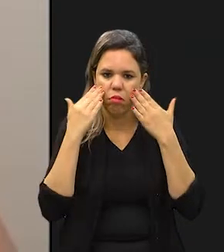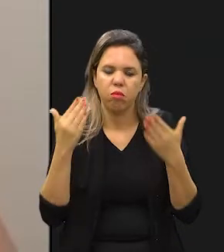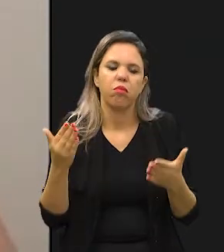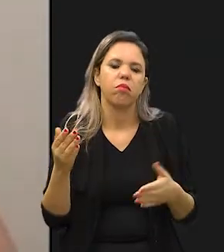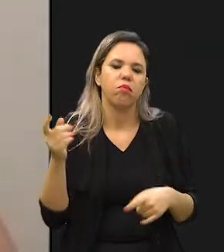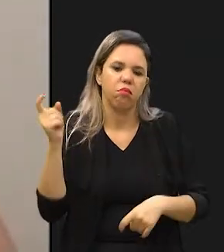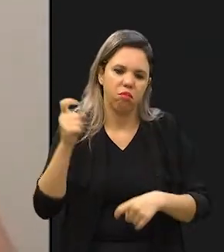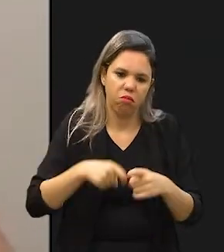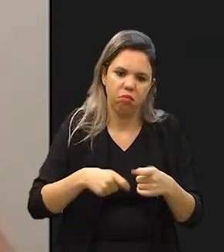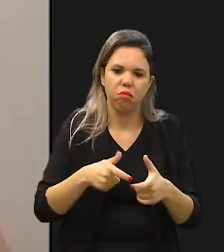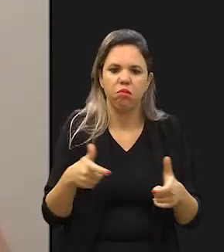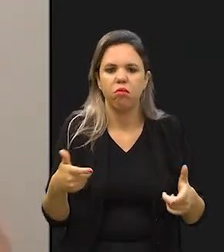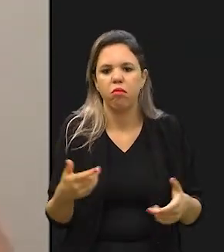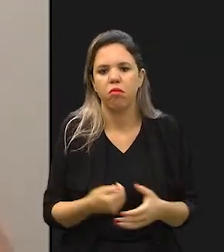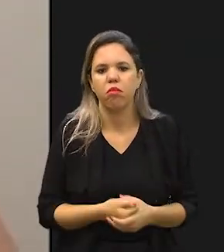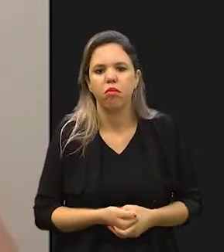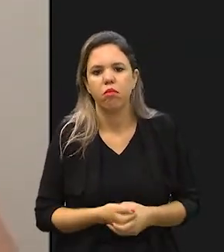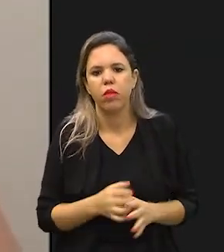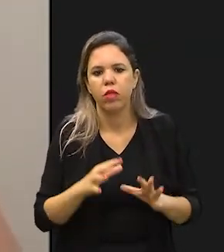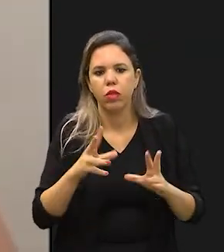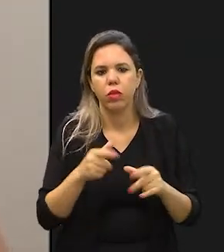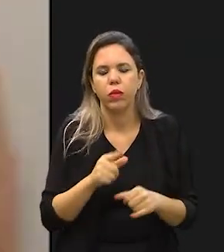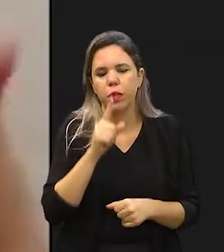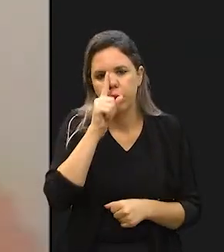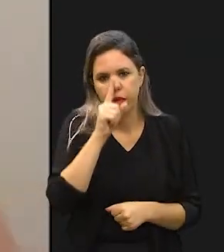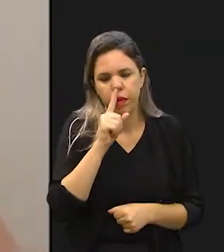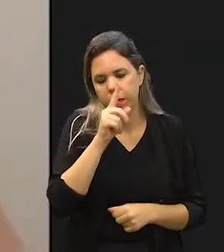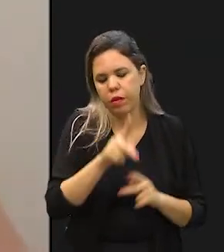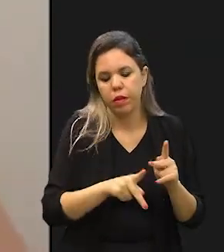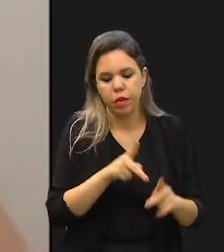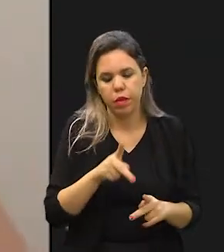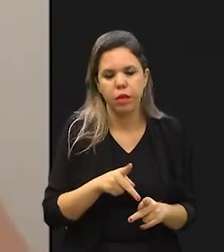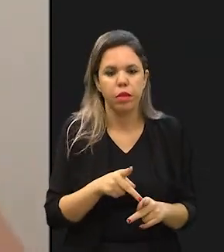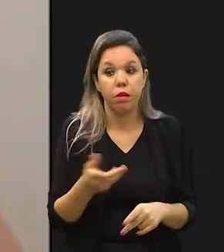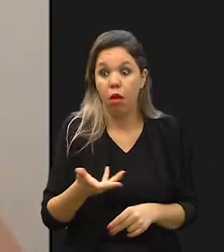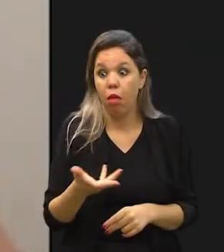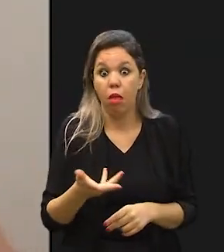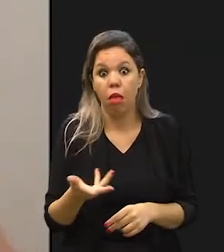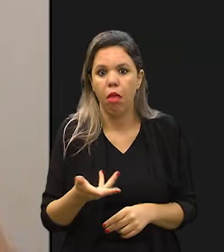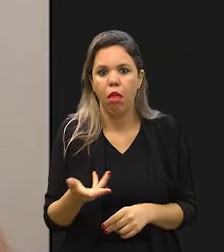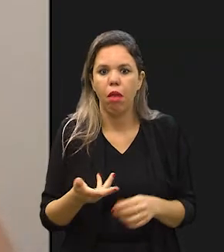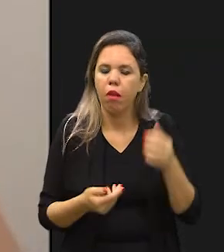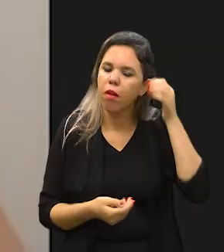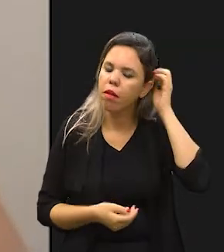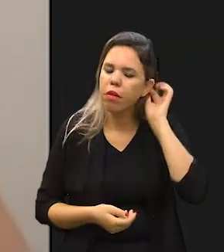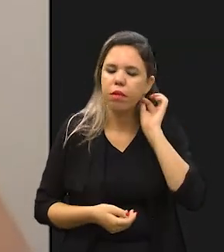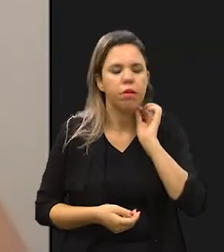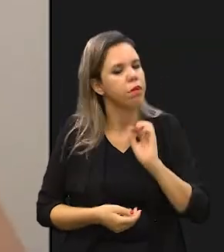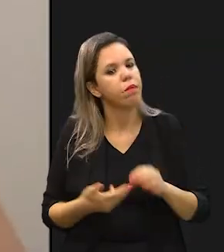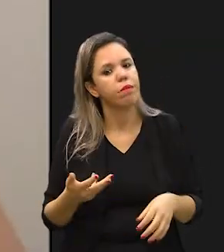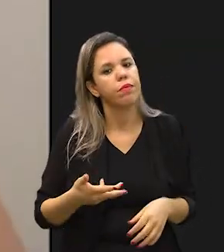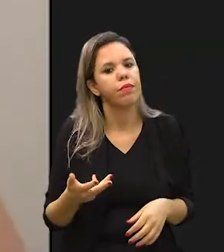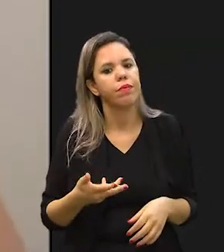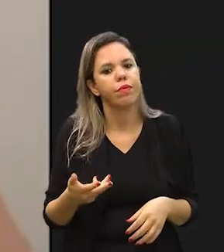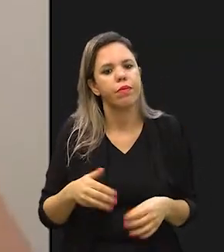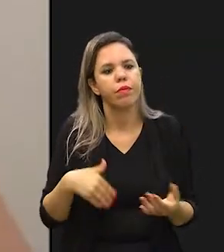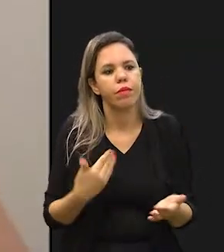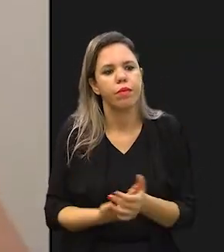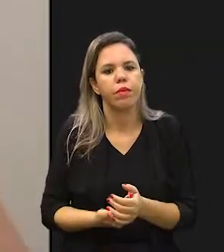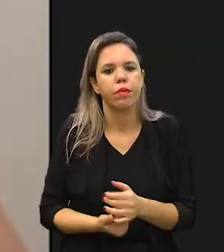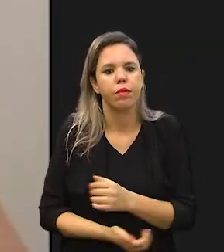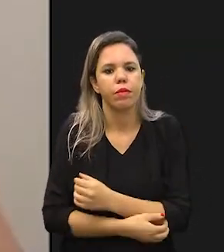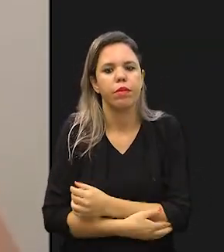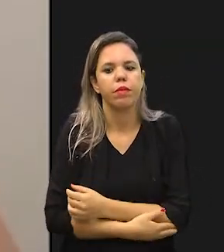à prostituição maior, né? Então, tudo que é risco, muita exposição à velocidade, muitas vezes a questão da velocidade